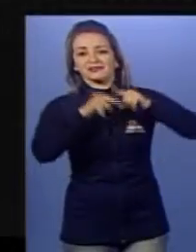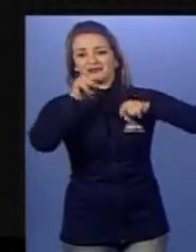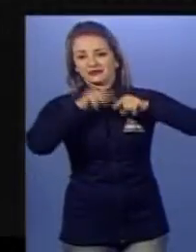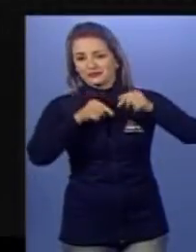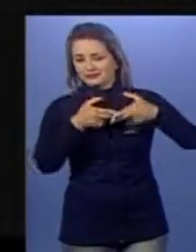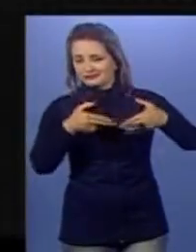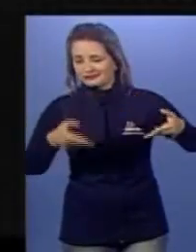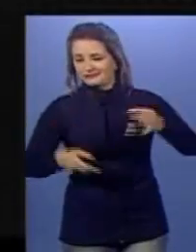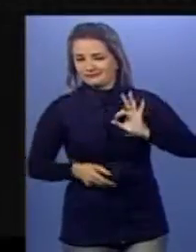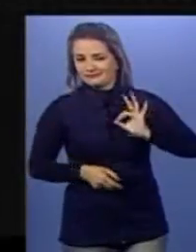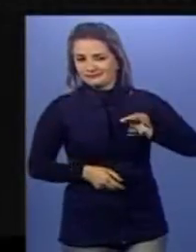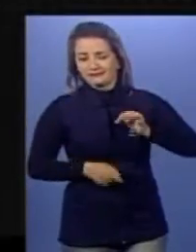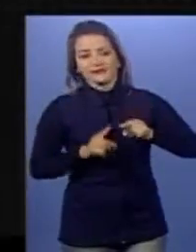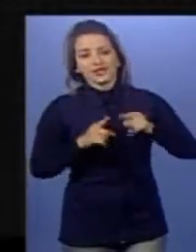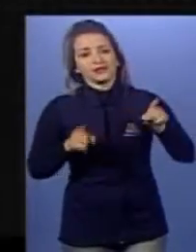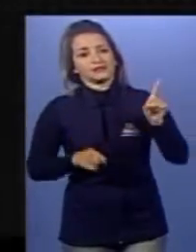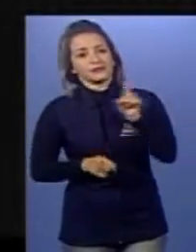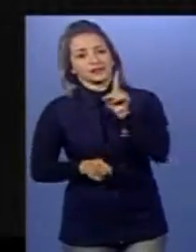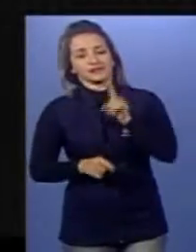é